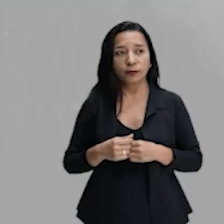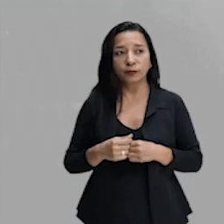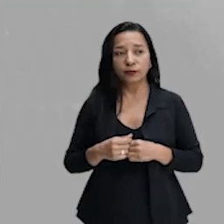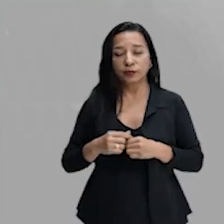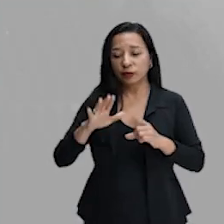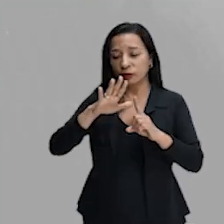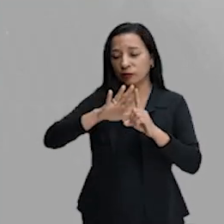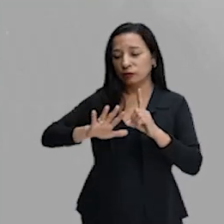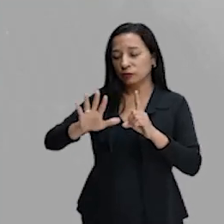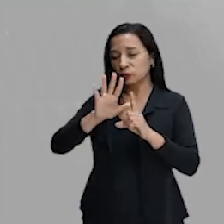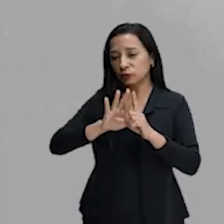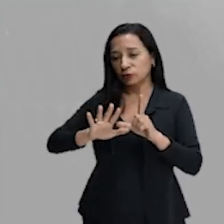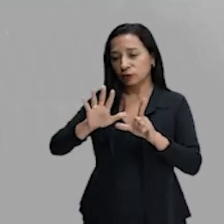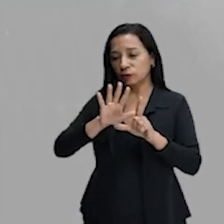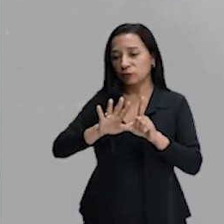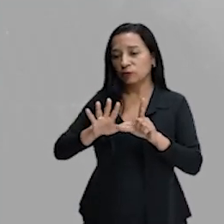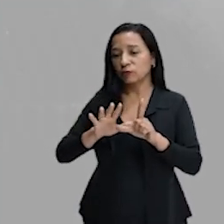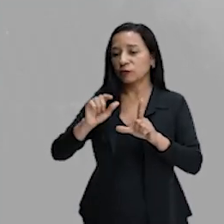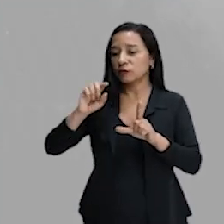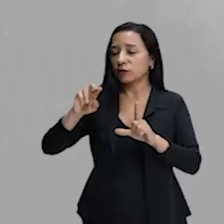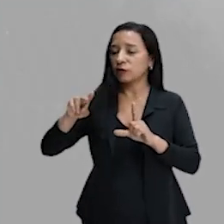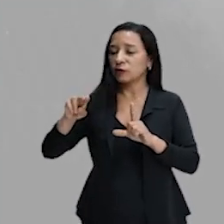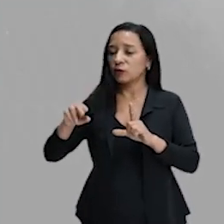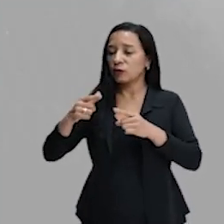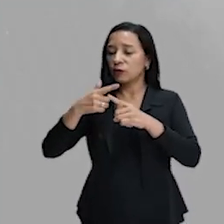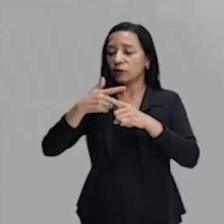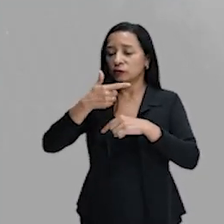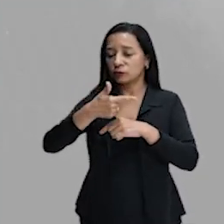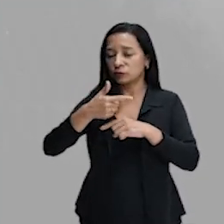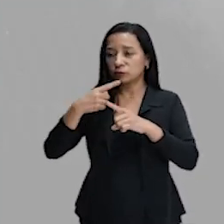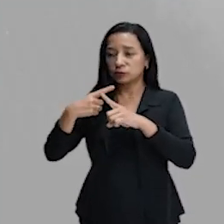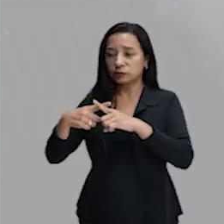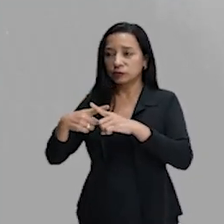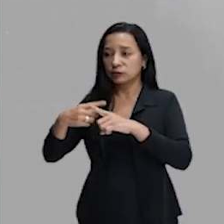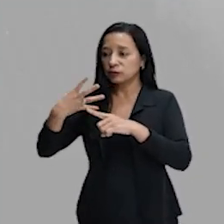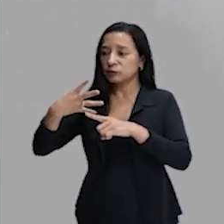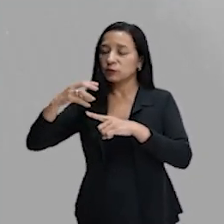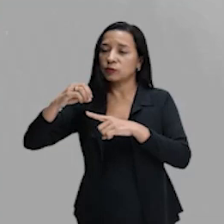vai ser igual a duas vezes